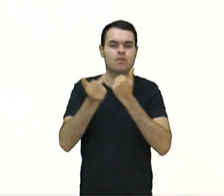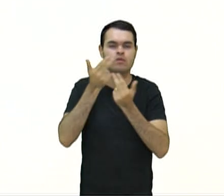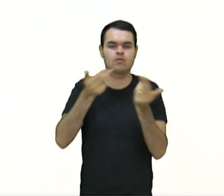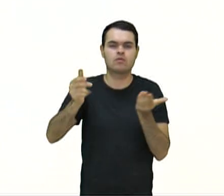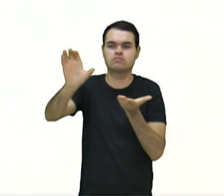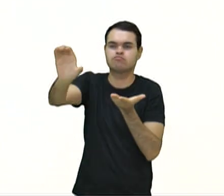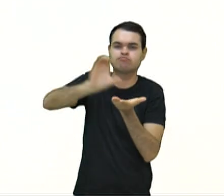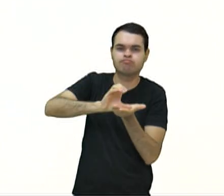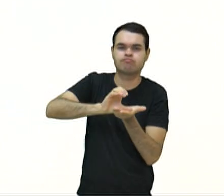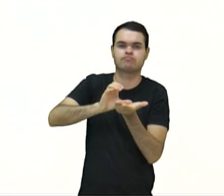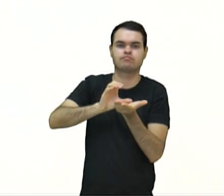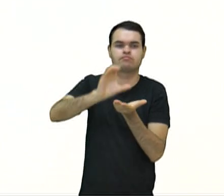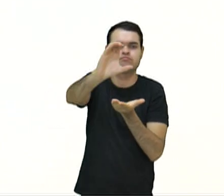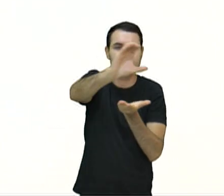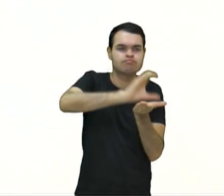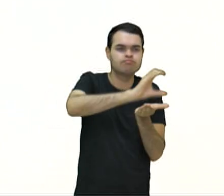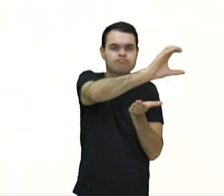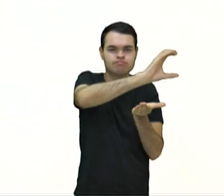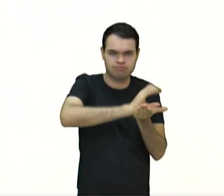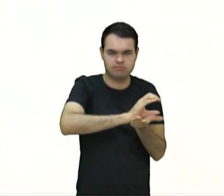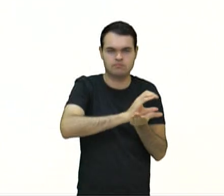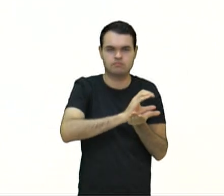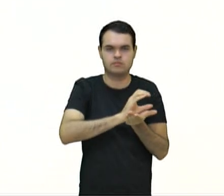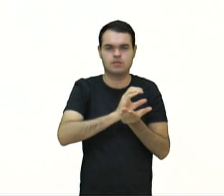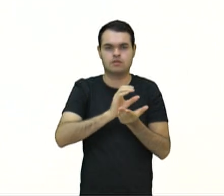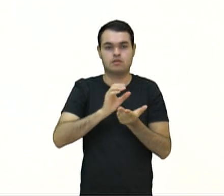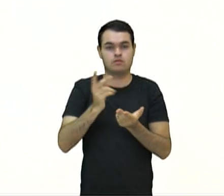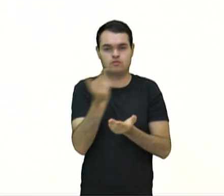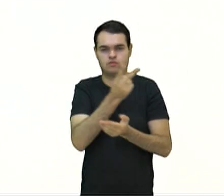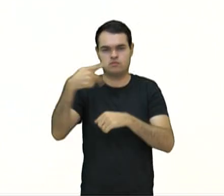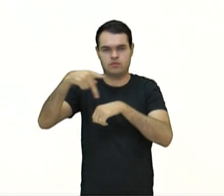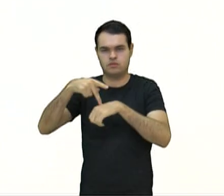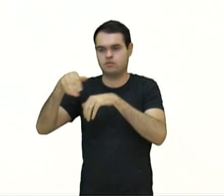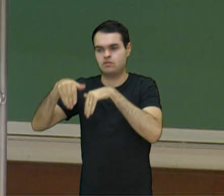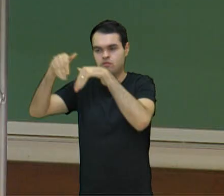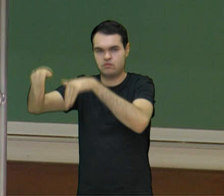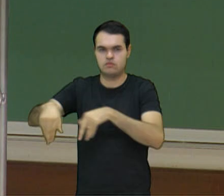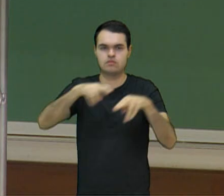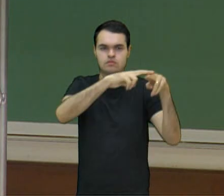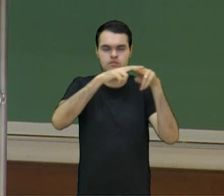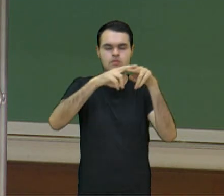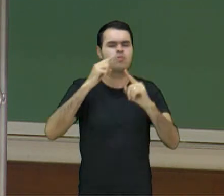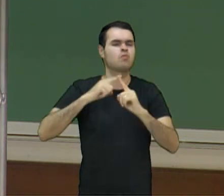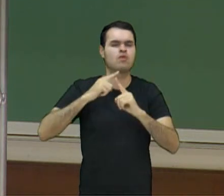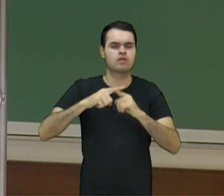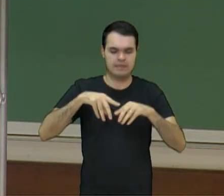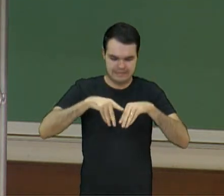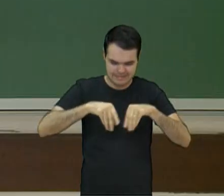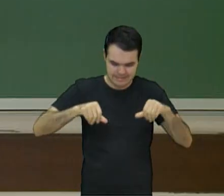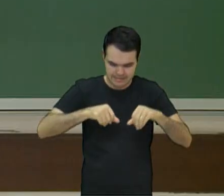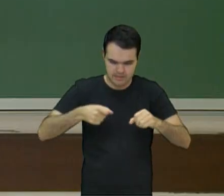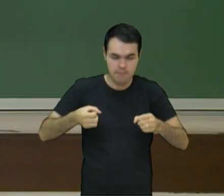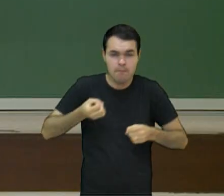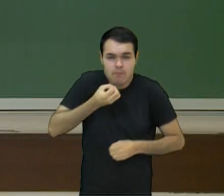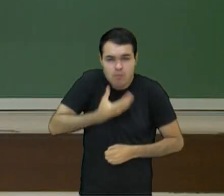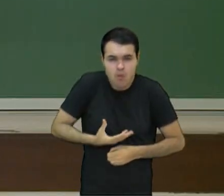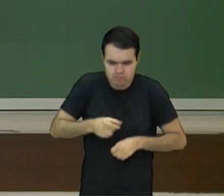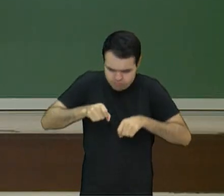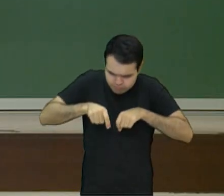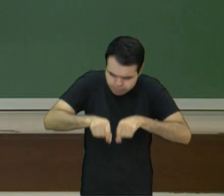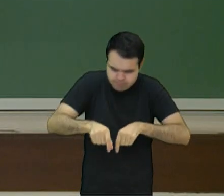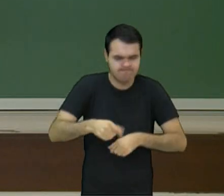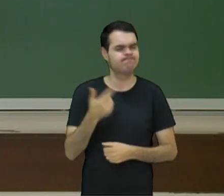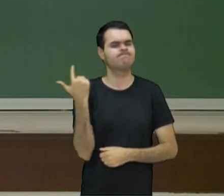da Austrália, da Nova Zelândia. E por qual motivo? Eles não dispõem de terras agricultáveis. O território é